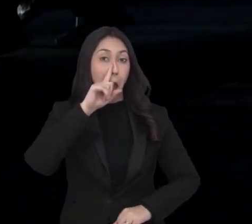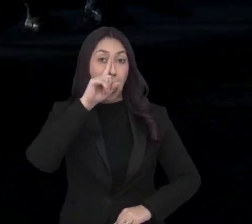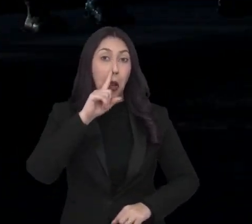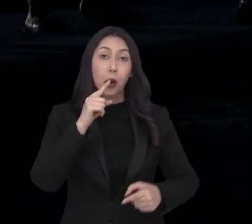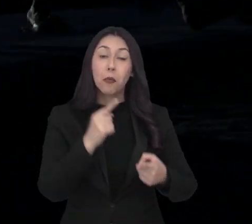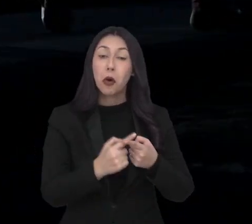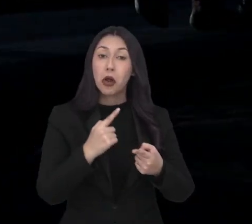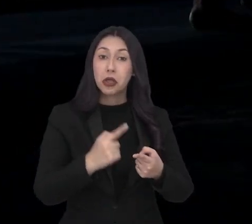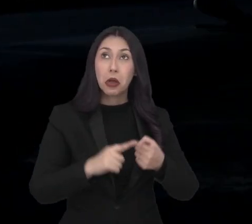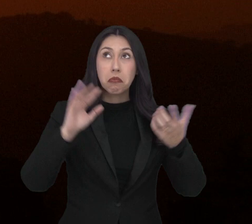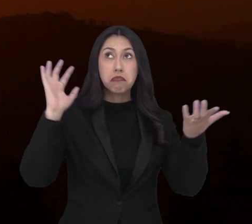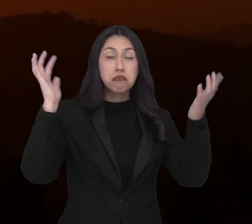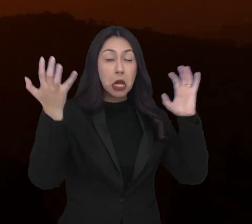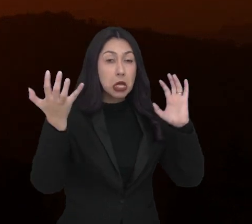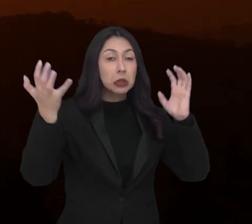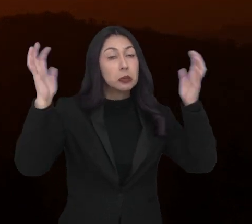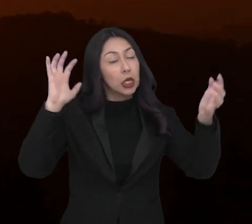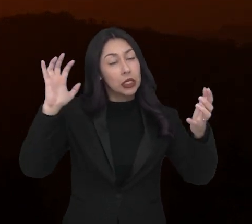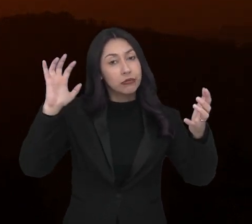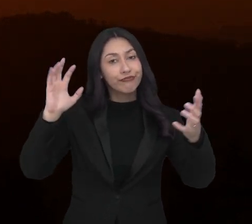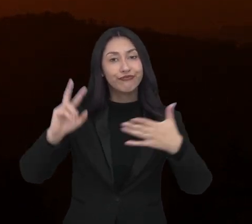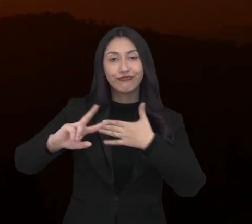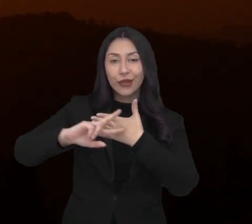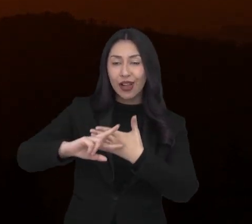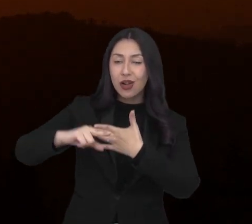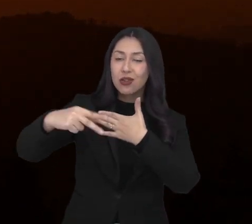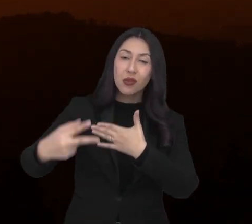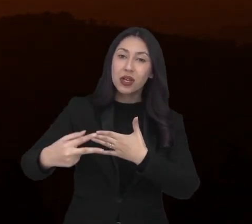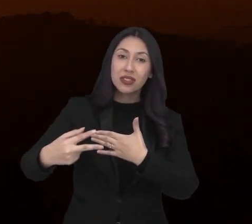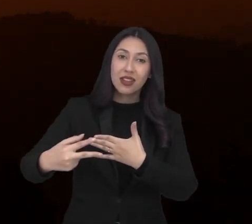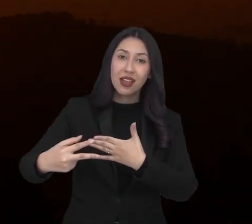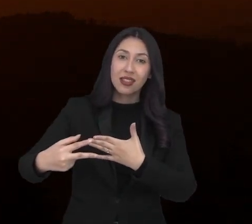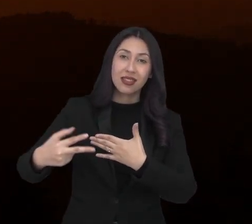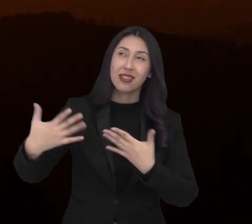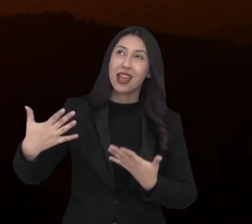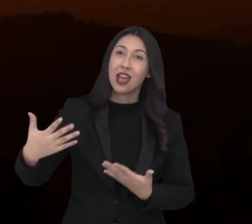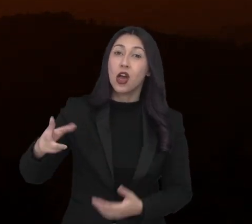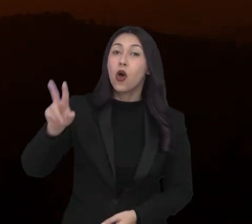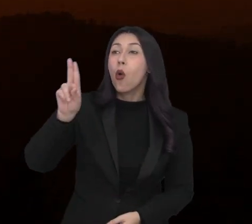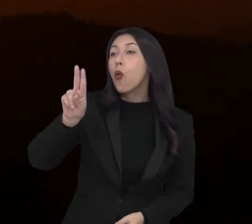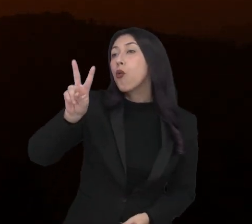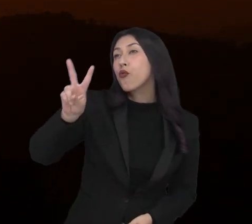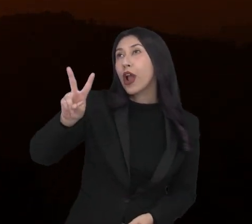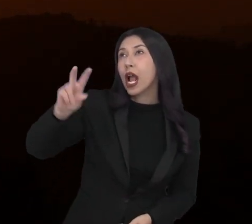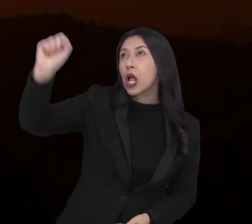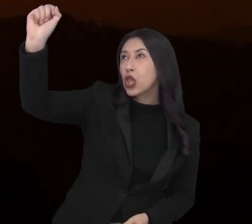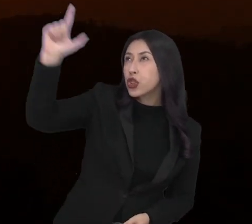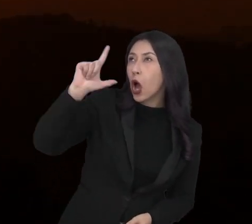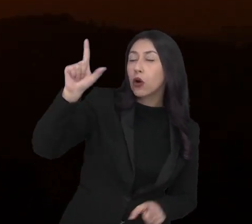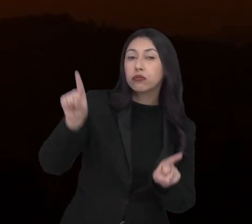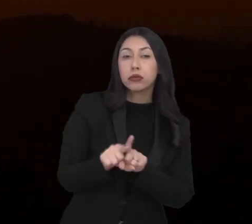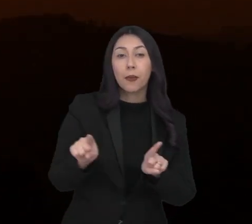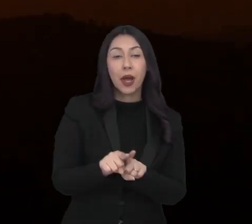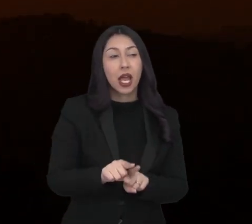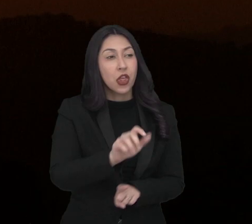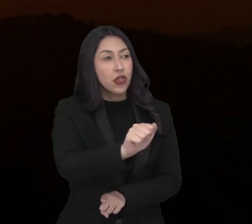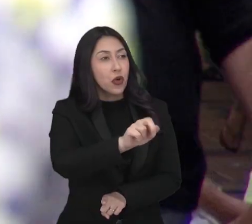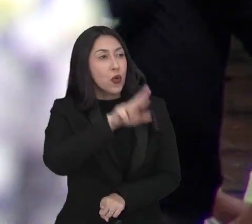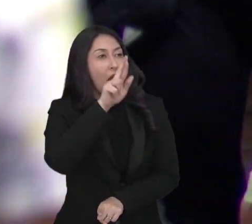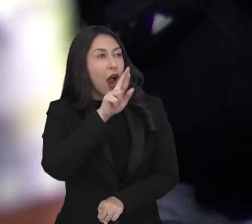mudanças climáticas. As consequências estão ligadas à radiação ultravioleta e à poluição do